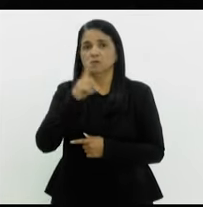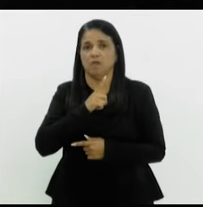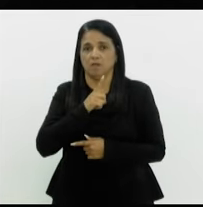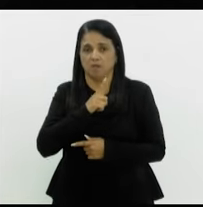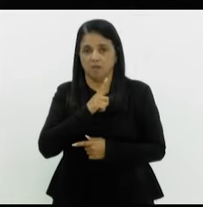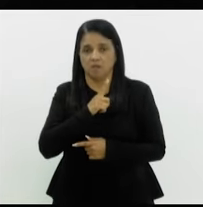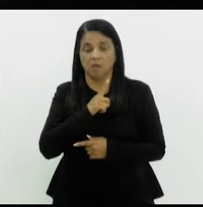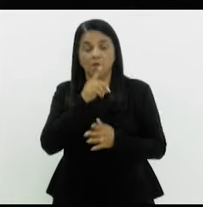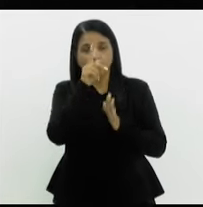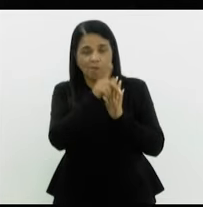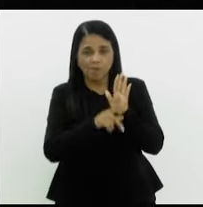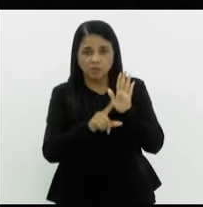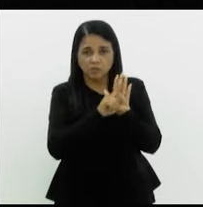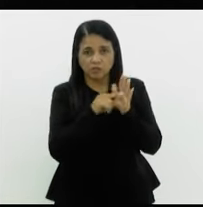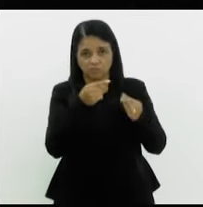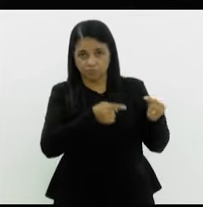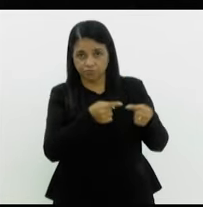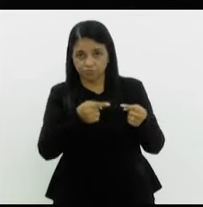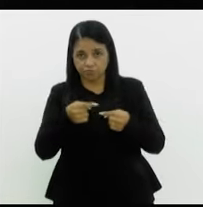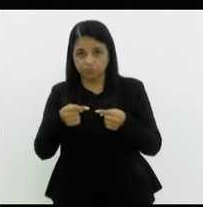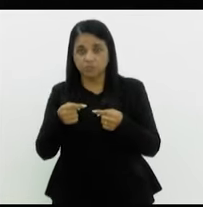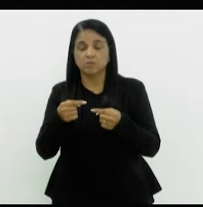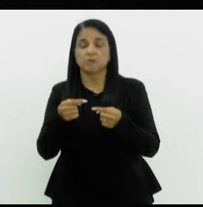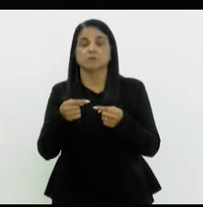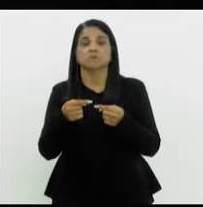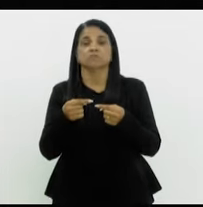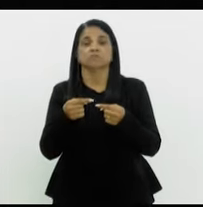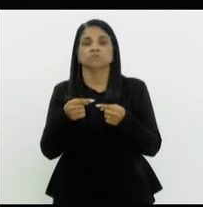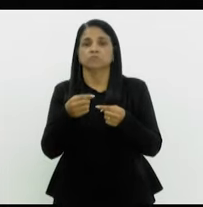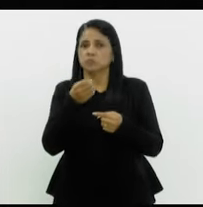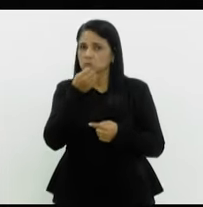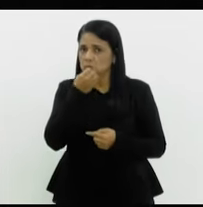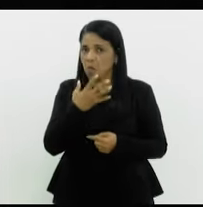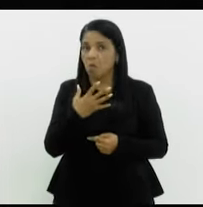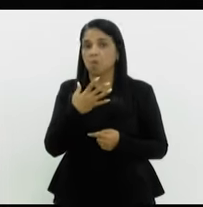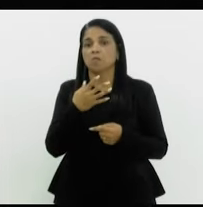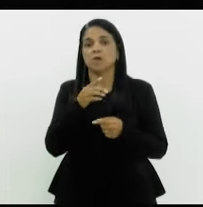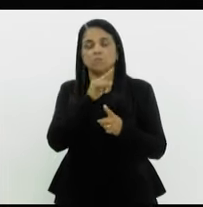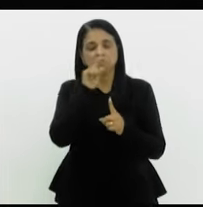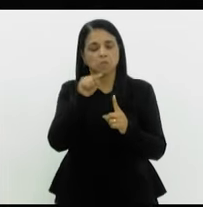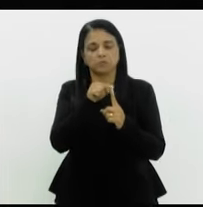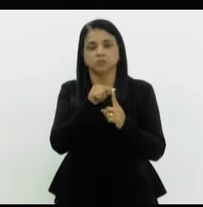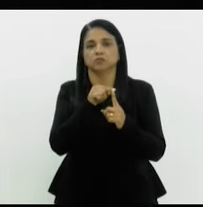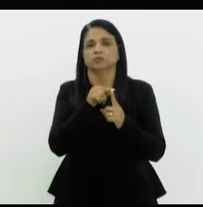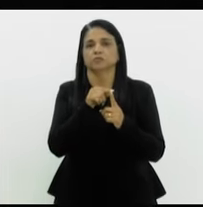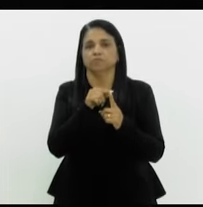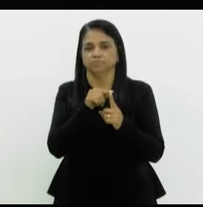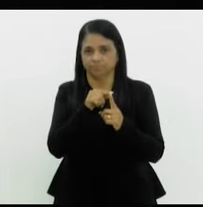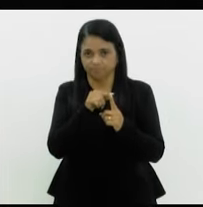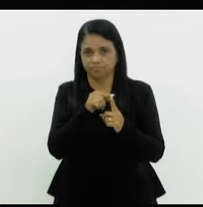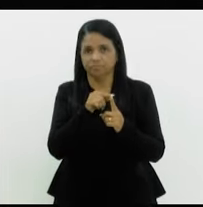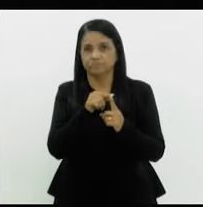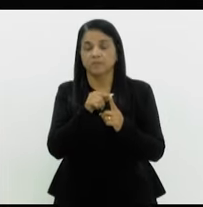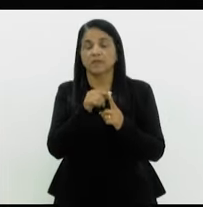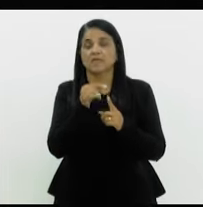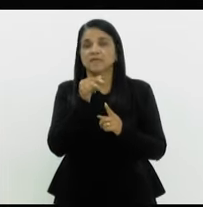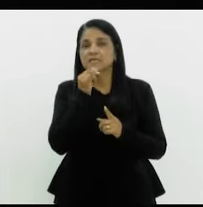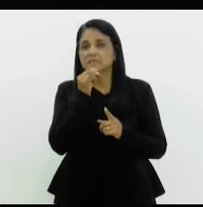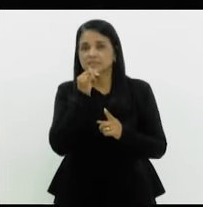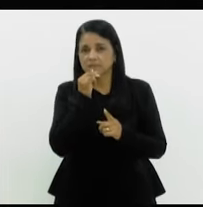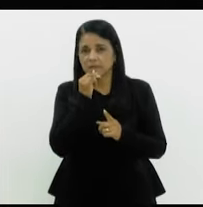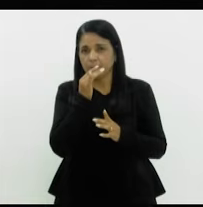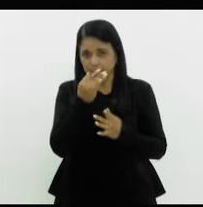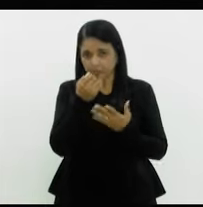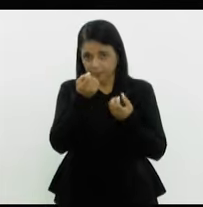o projeto em debate, ele serve muito bem para essa finalidade. Um excelente exemplo disso que eu